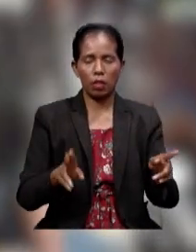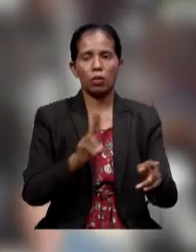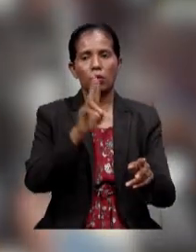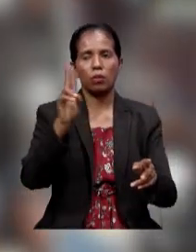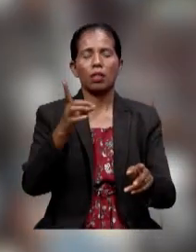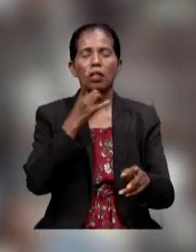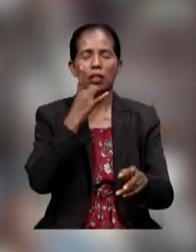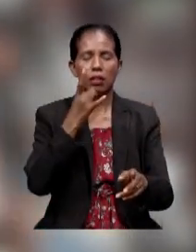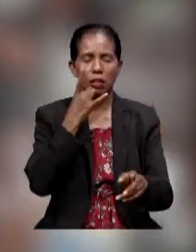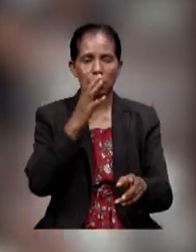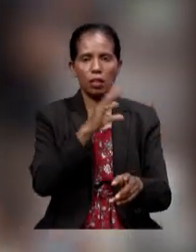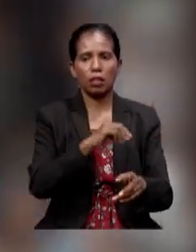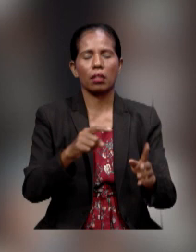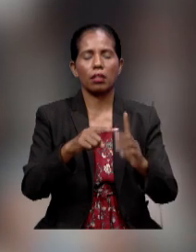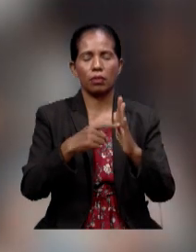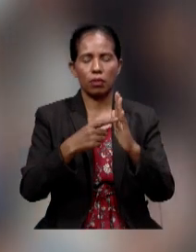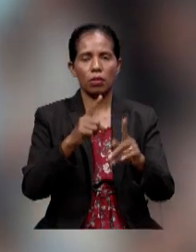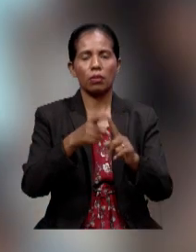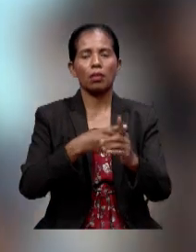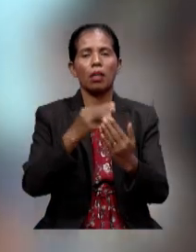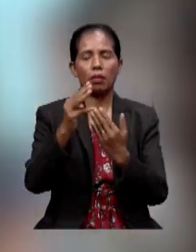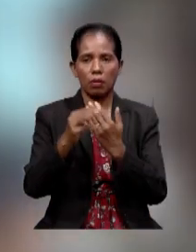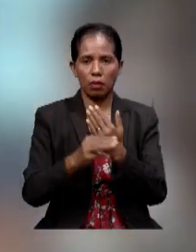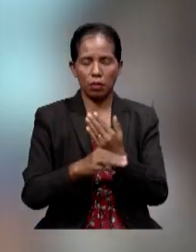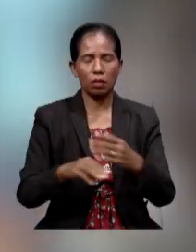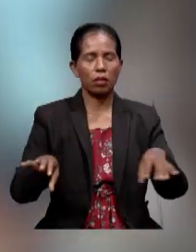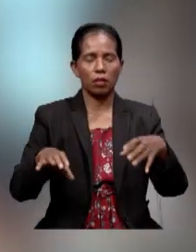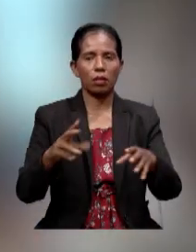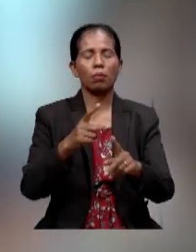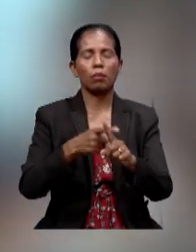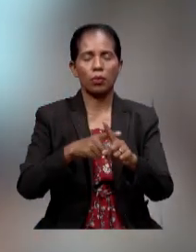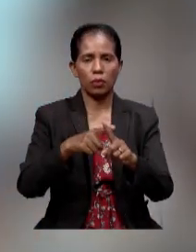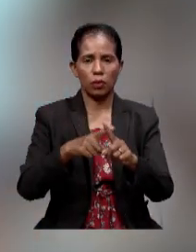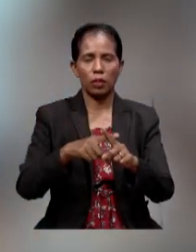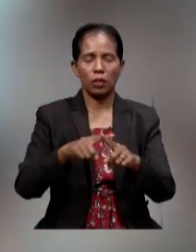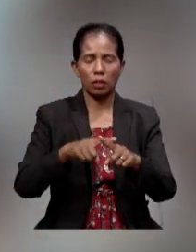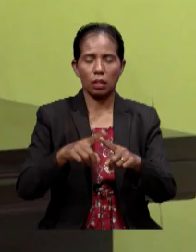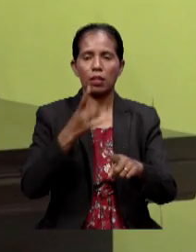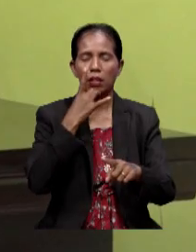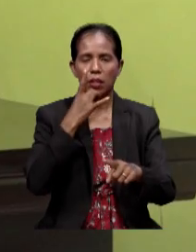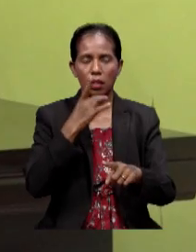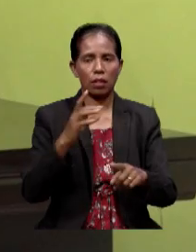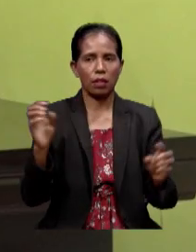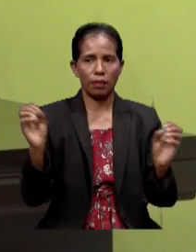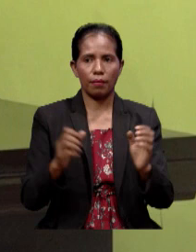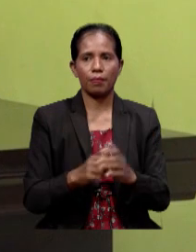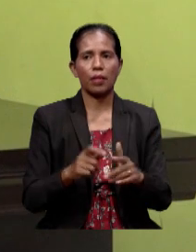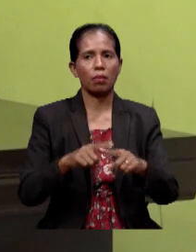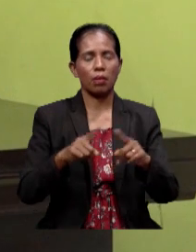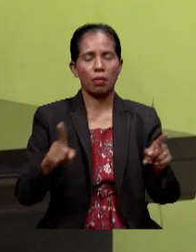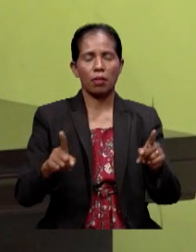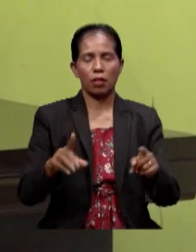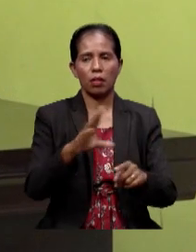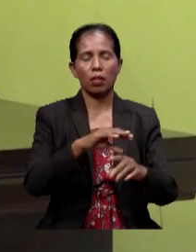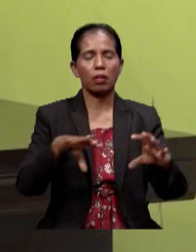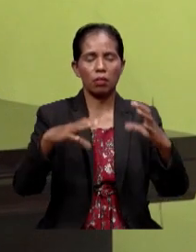ilegal tambahahu ia início fulang março ne sistema pulsa eletricidade sempre falha. Mas bem, comissário